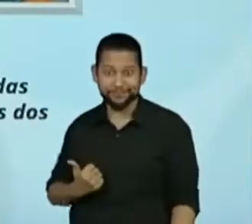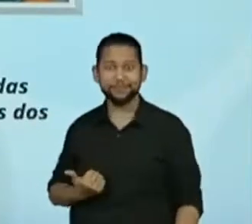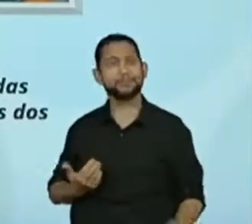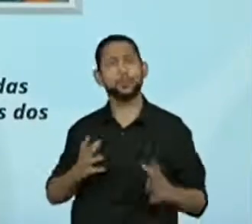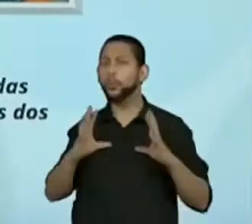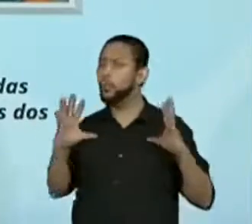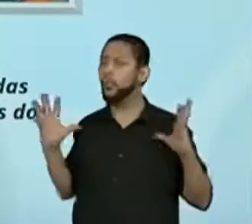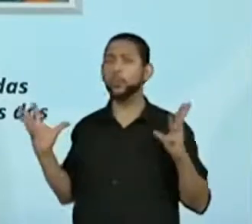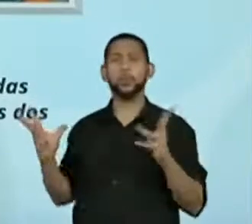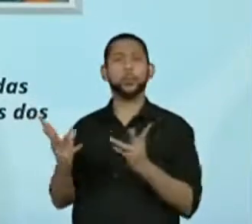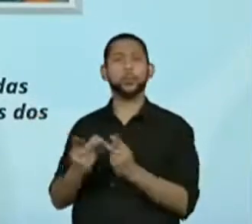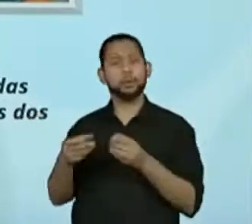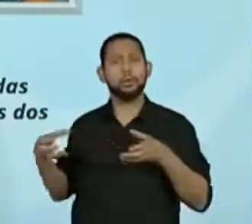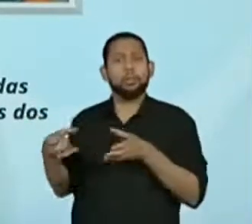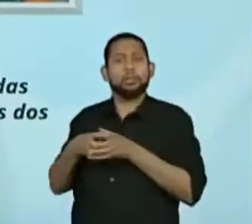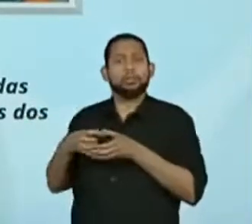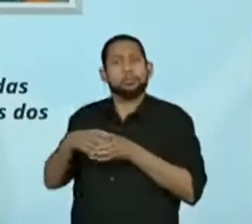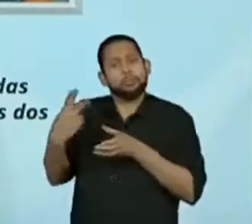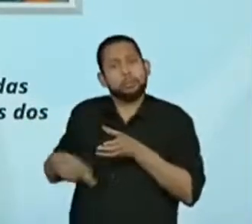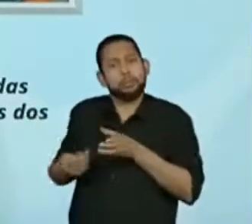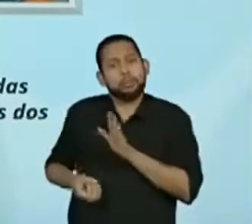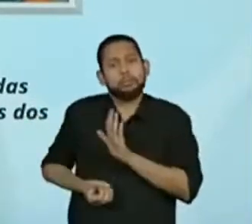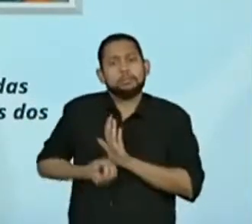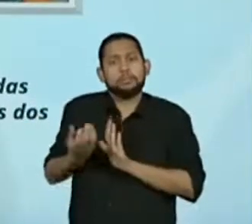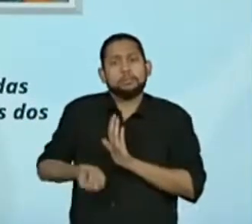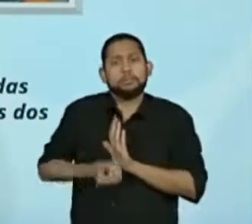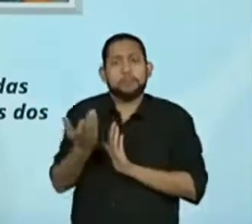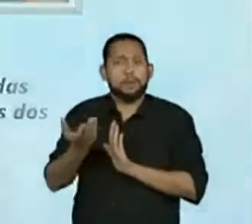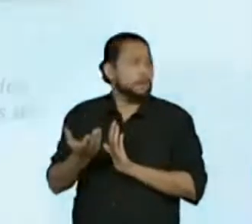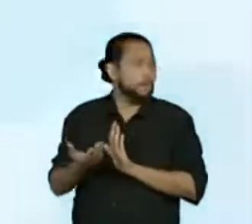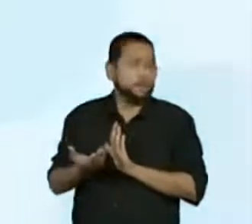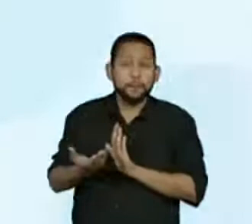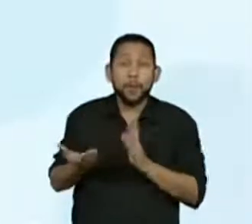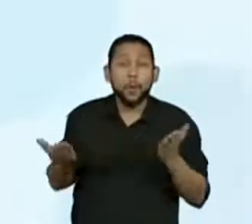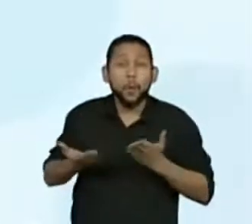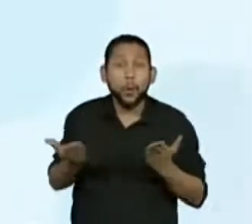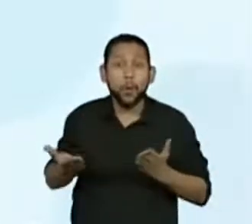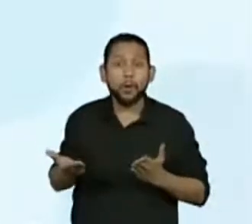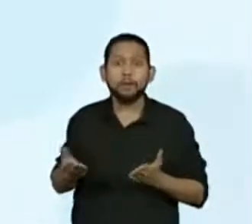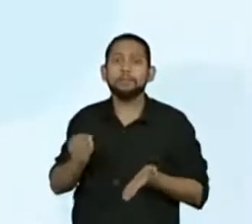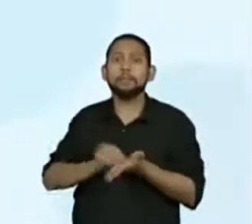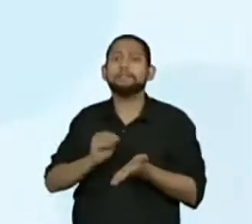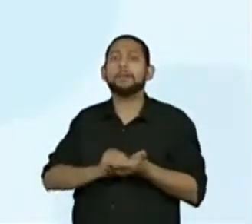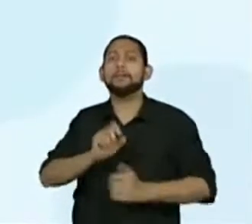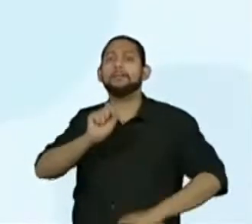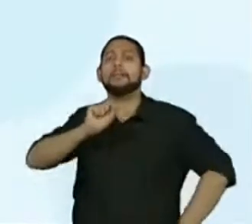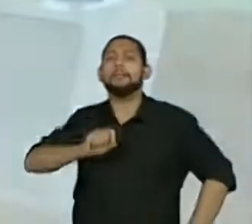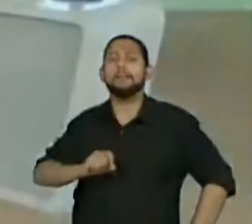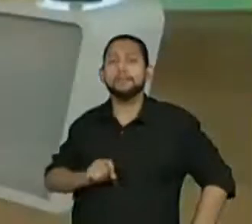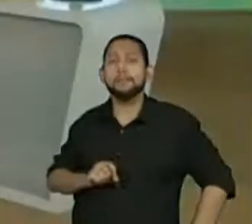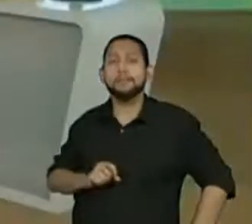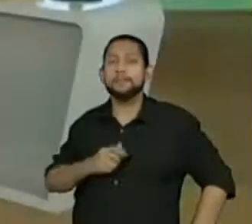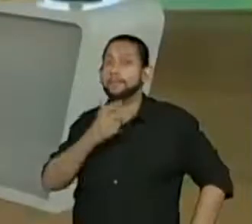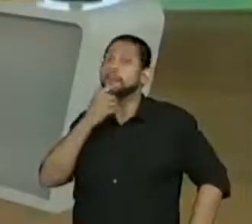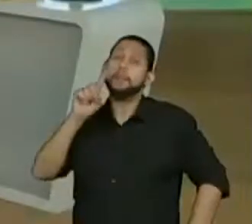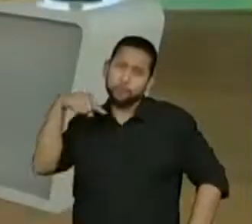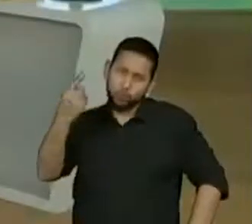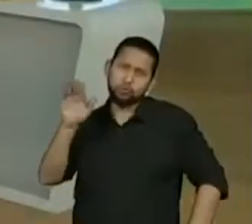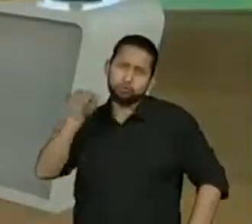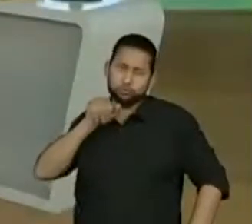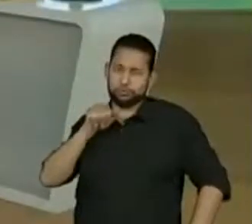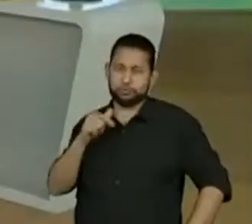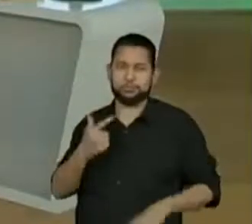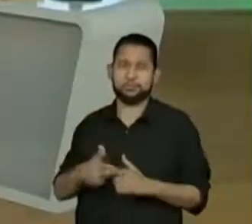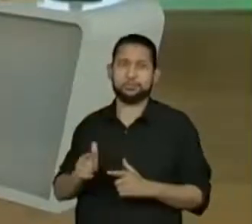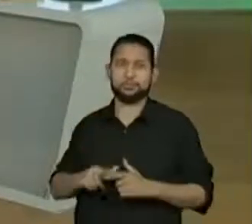todos nós como equipe do salão agora pessoal já falando quase todo Tá faltando gente gente quem sabe uma próxima